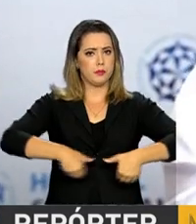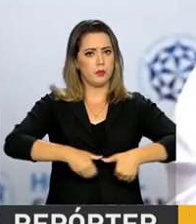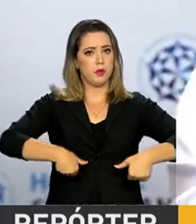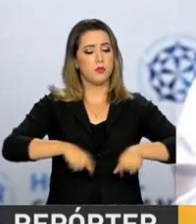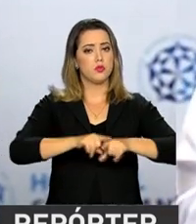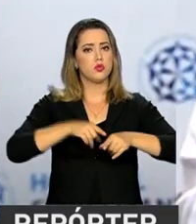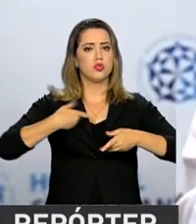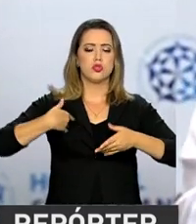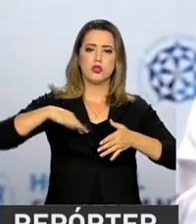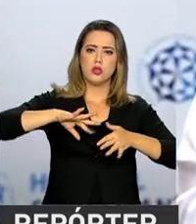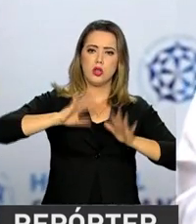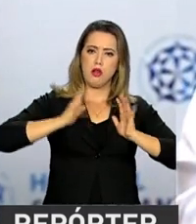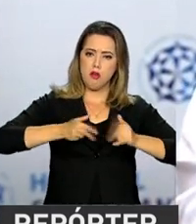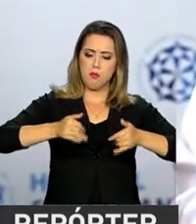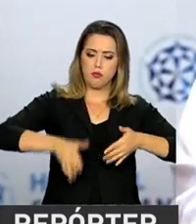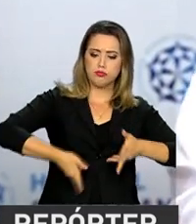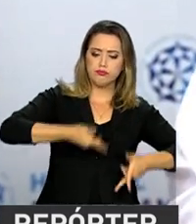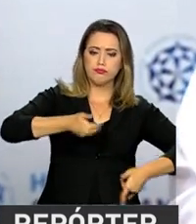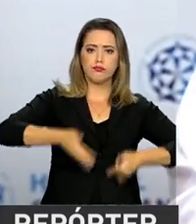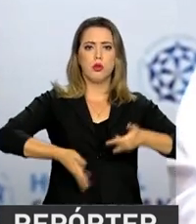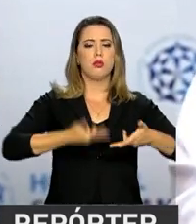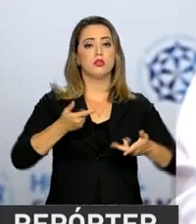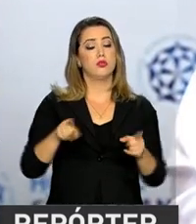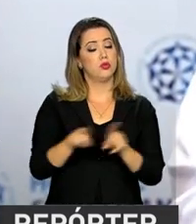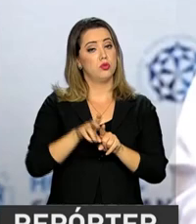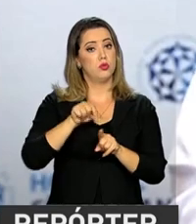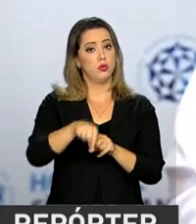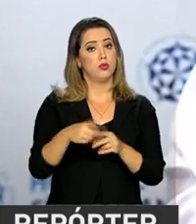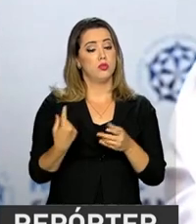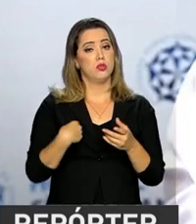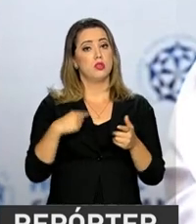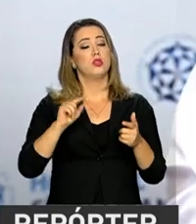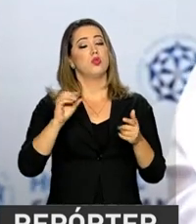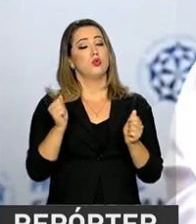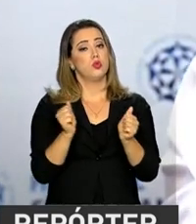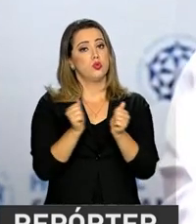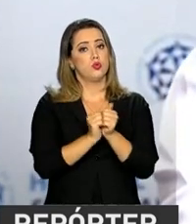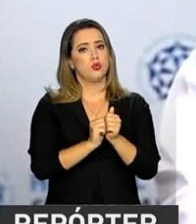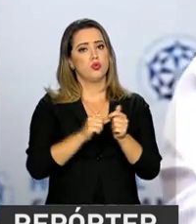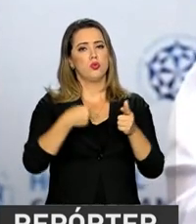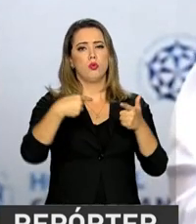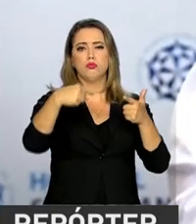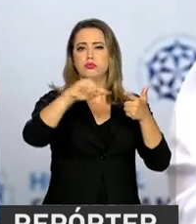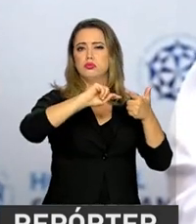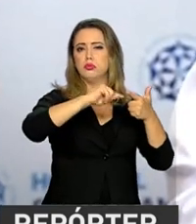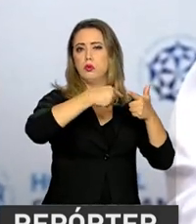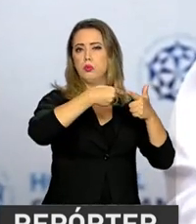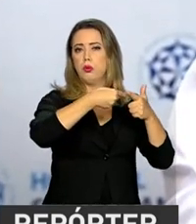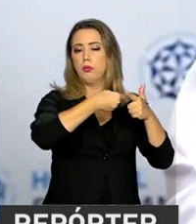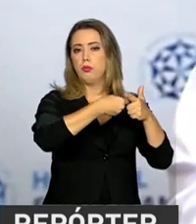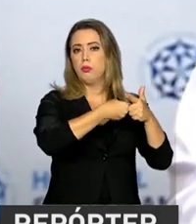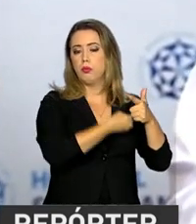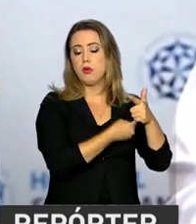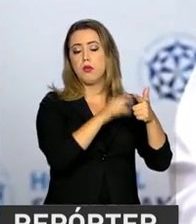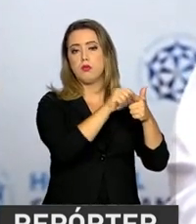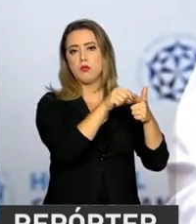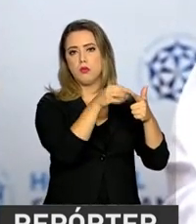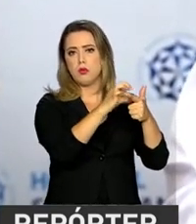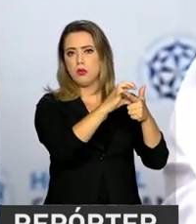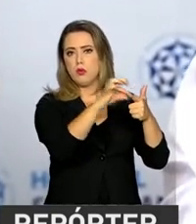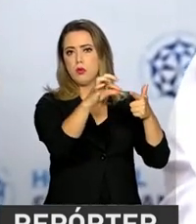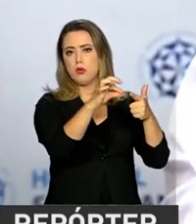como missão de raspagem de próximos de abrir à luz da orienta é como criar um túnel dentro da orienta o atleta fica